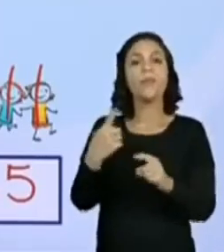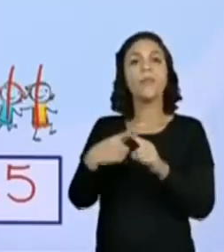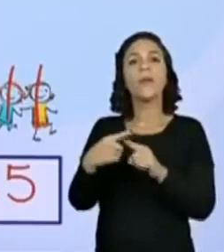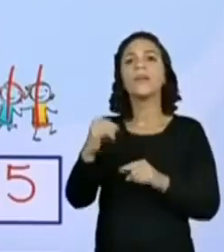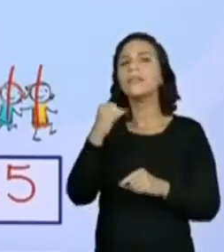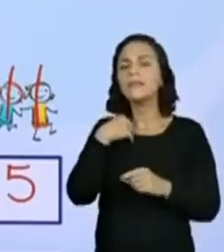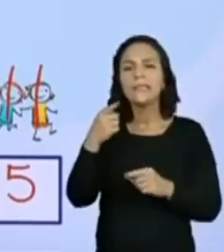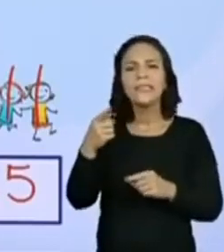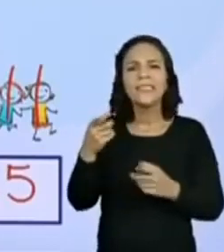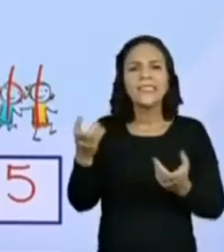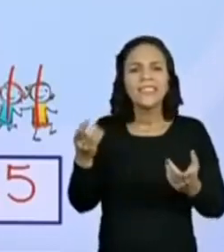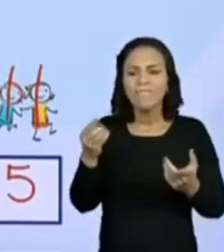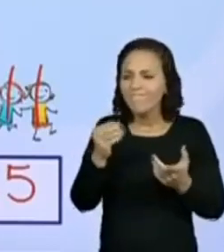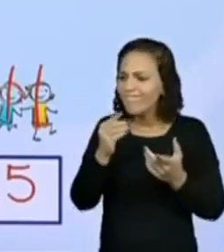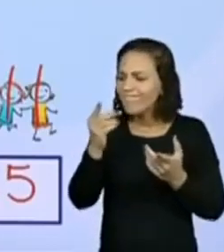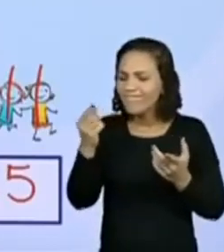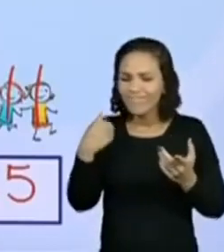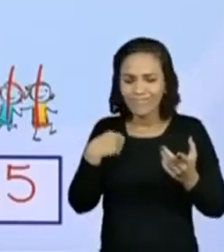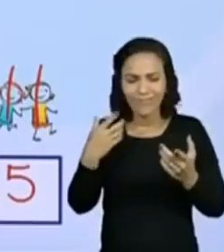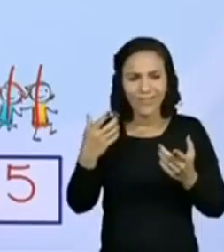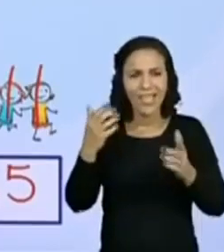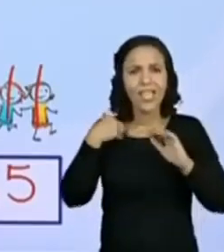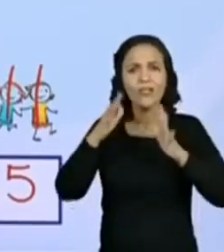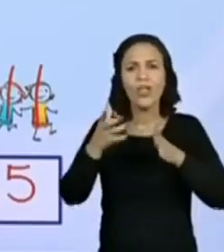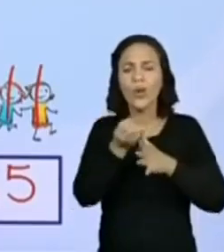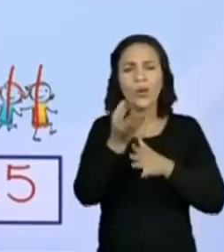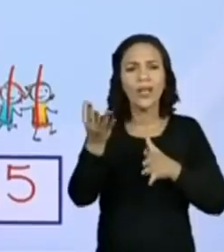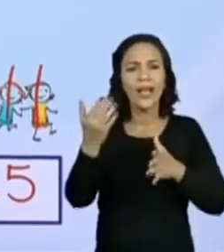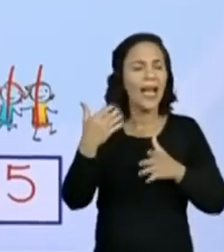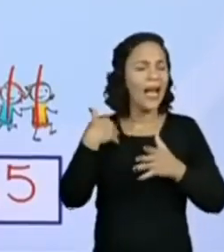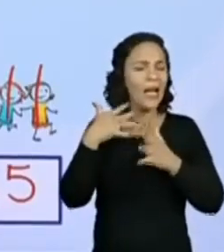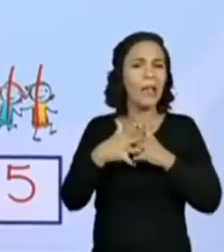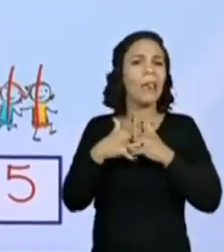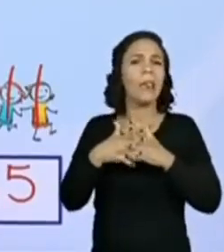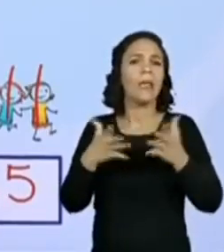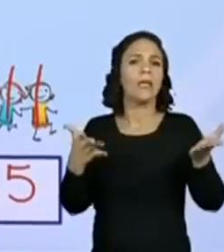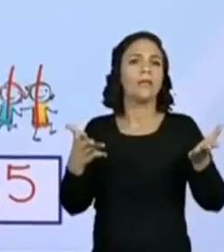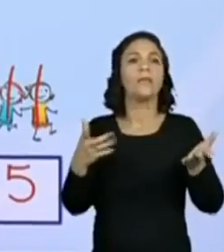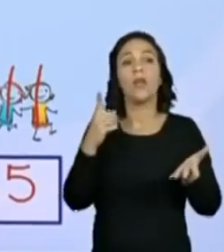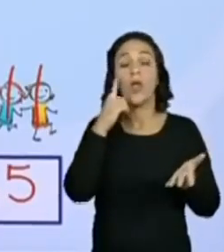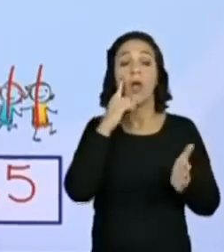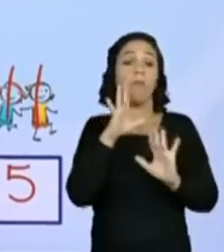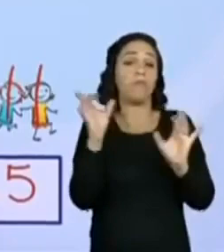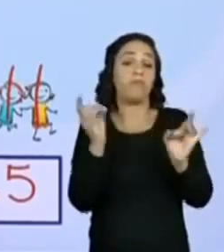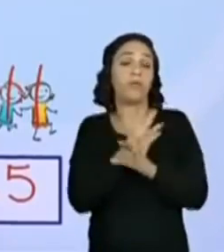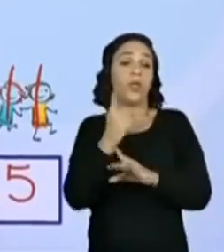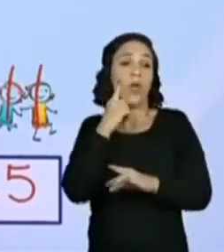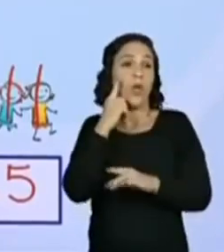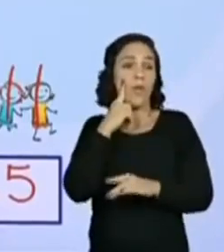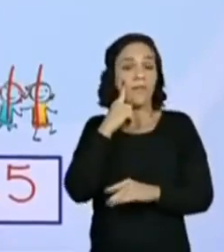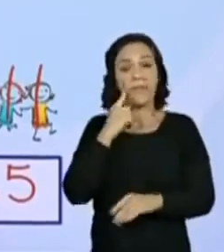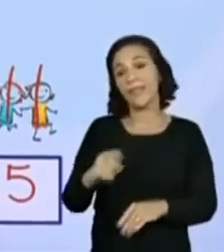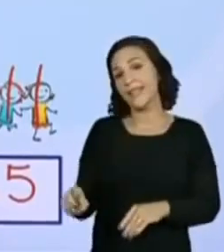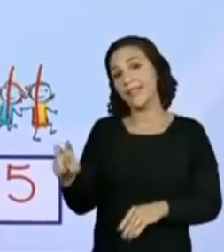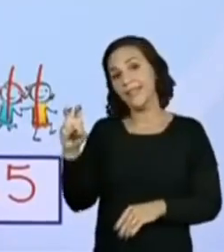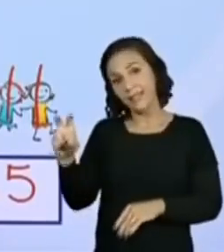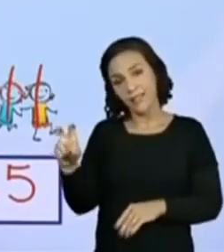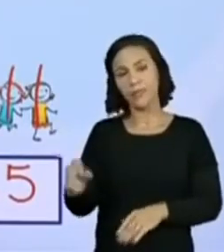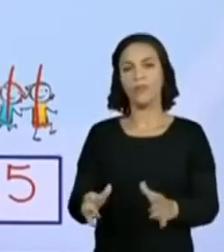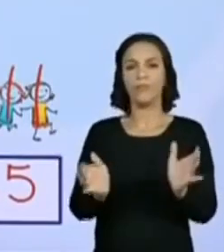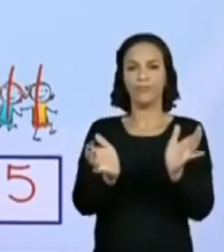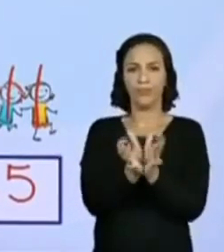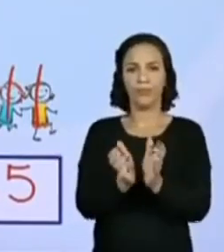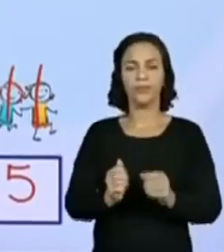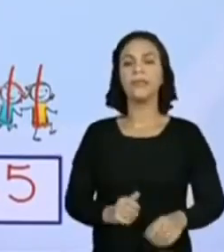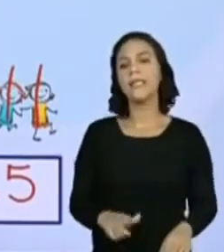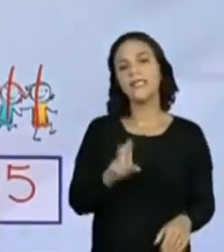na frente eu me perder e falar, nossa, quantos que eu já contei? Aí eu vou contar 5, eu sei que aqui tem 5 crianças.